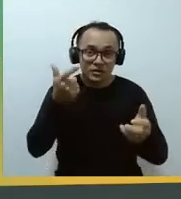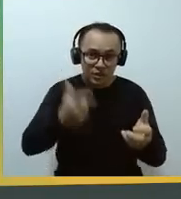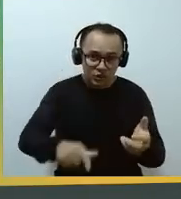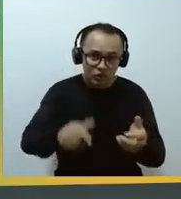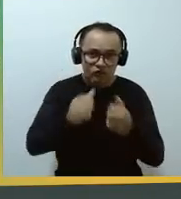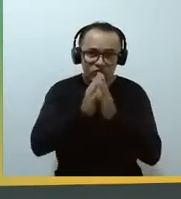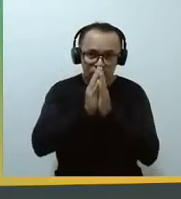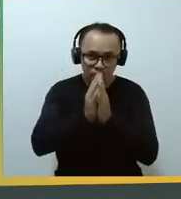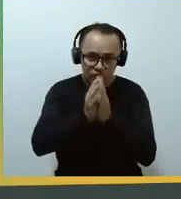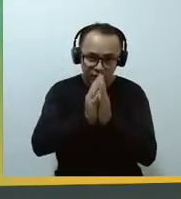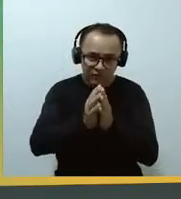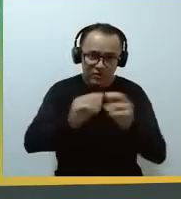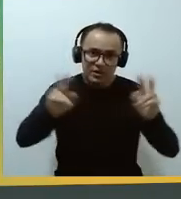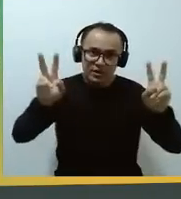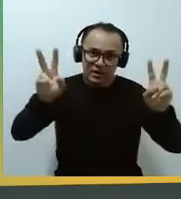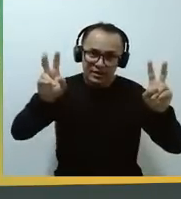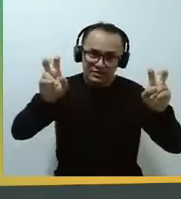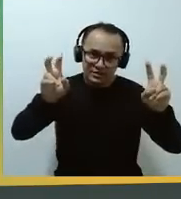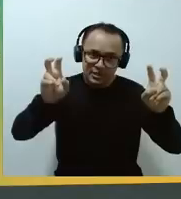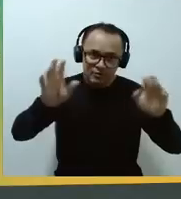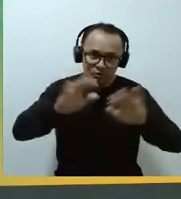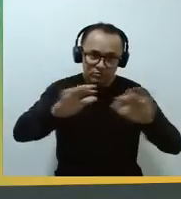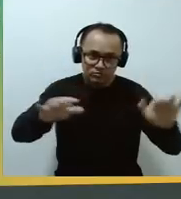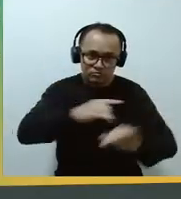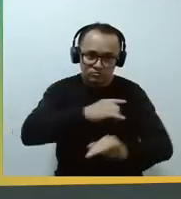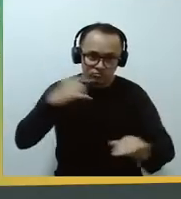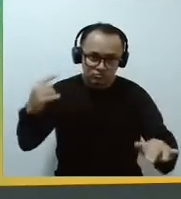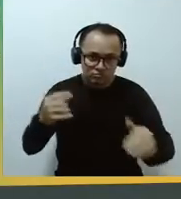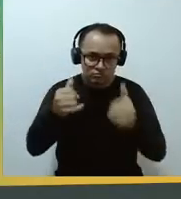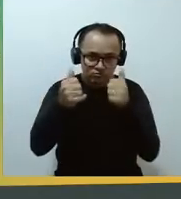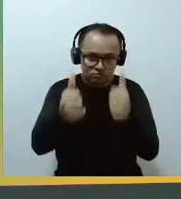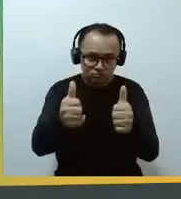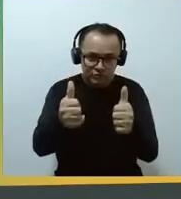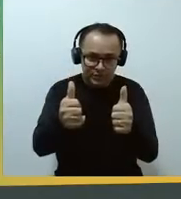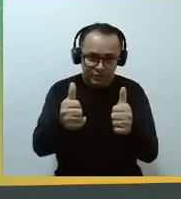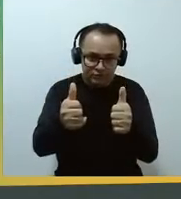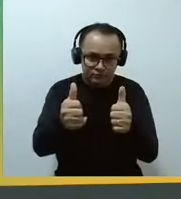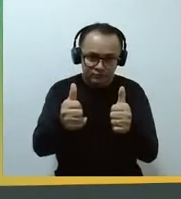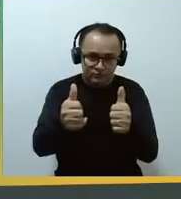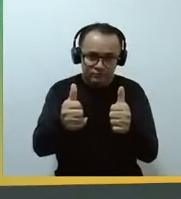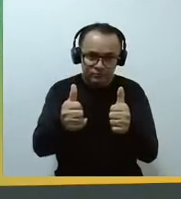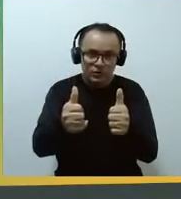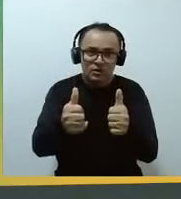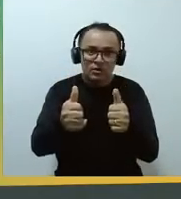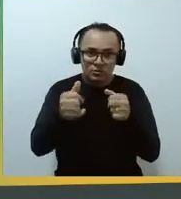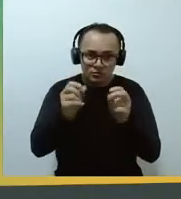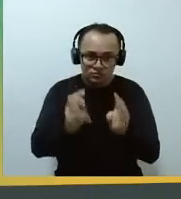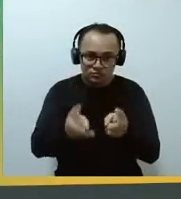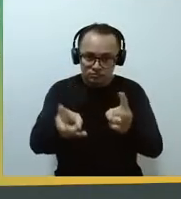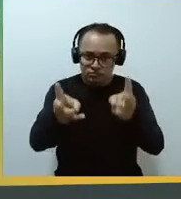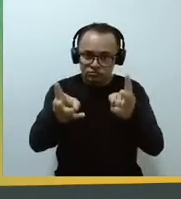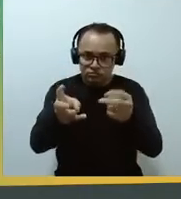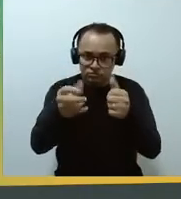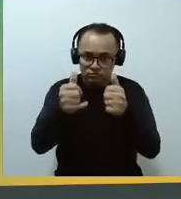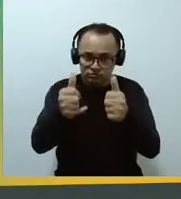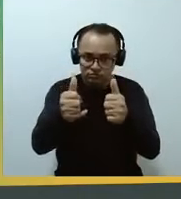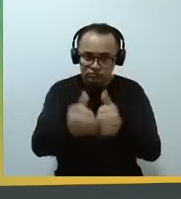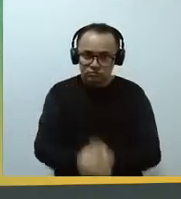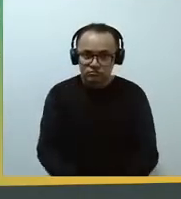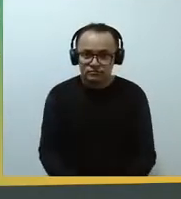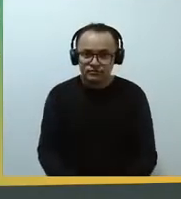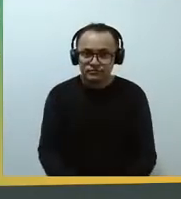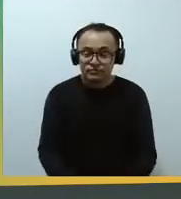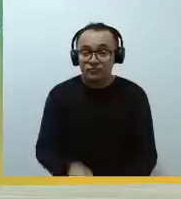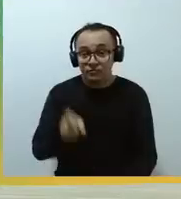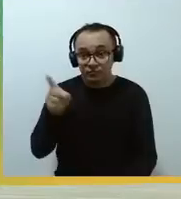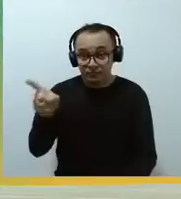que já está vencido, e nós passássemos a continuação do... Perfeito. O senhor tem